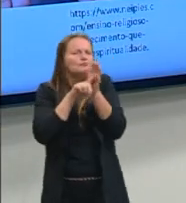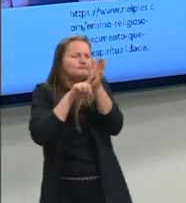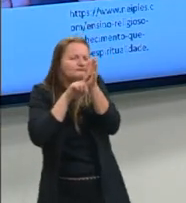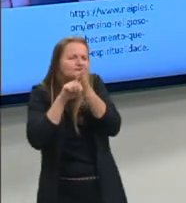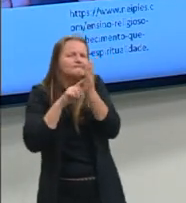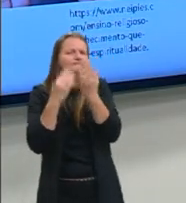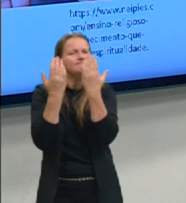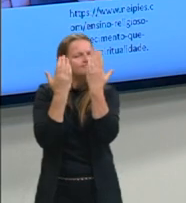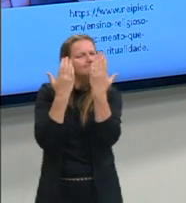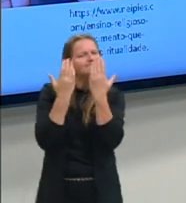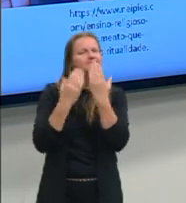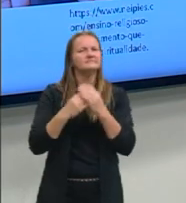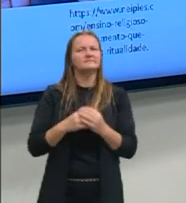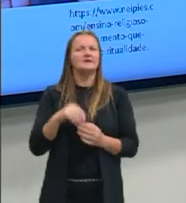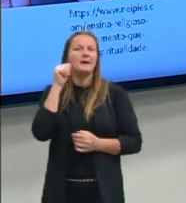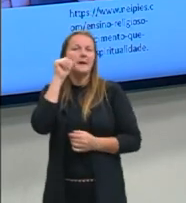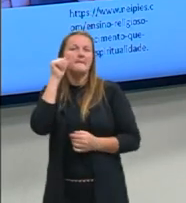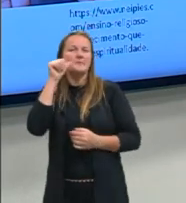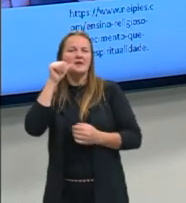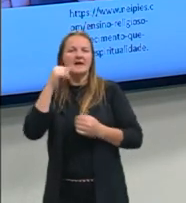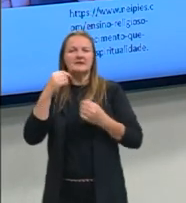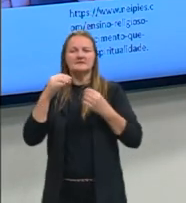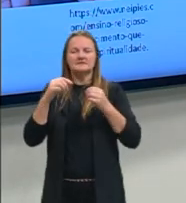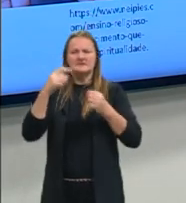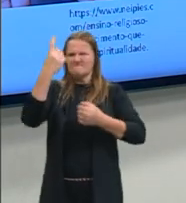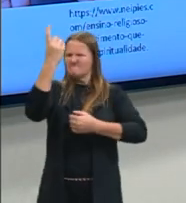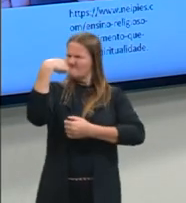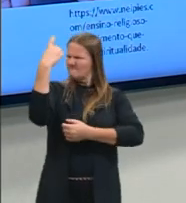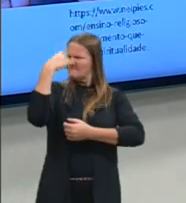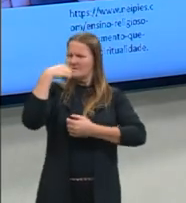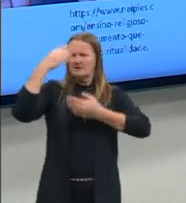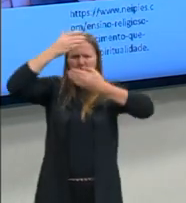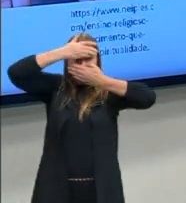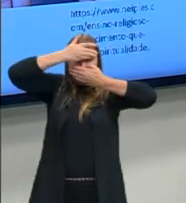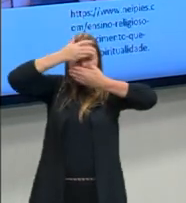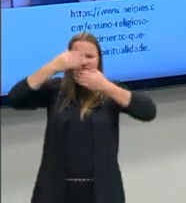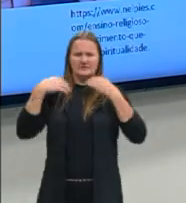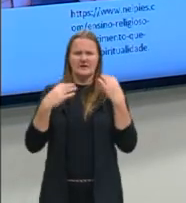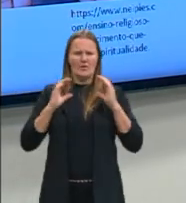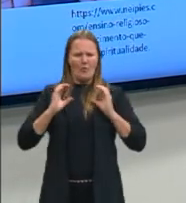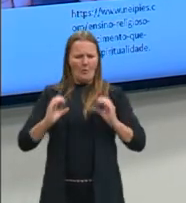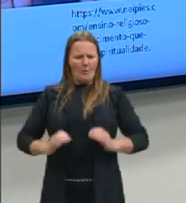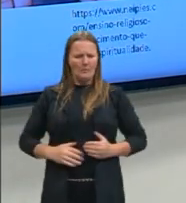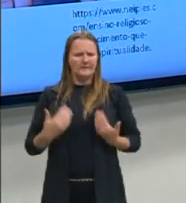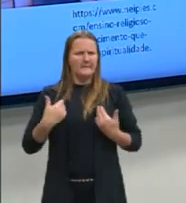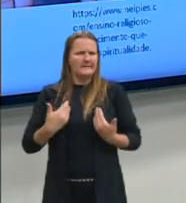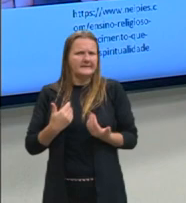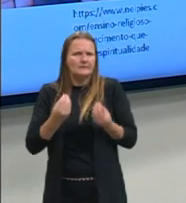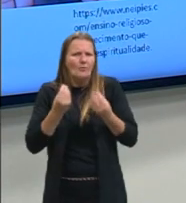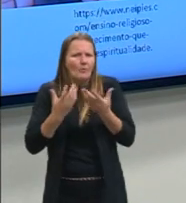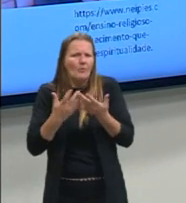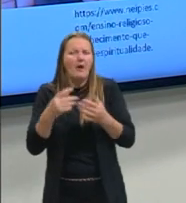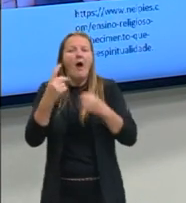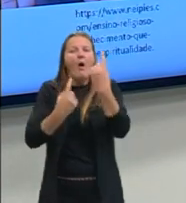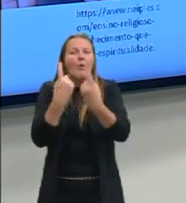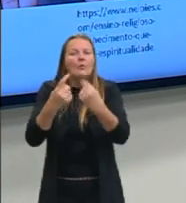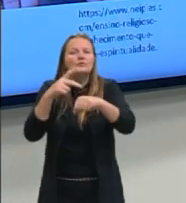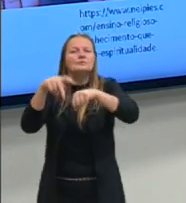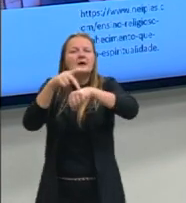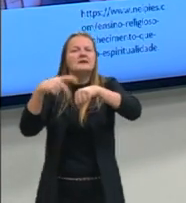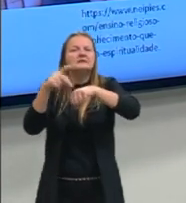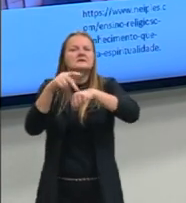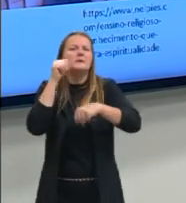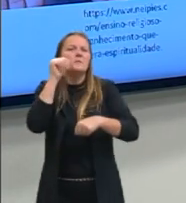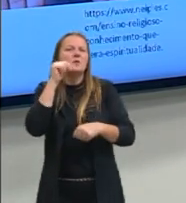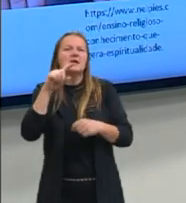determinando vestimenta das mulheres determinando o comportamento das pessoas em alguns países as mulheres